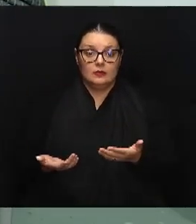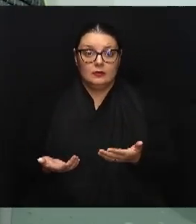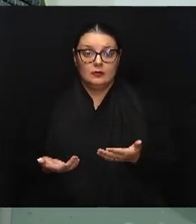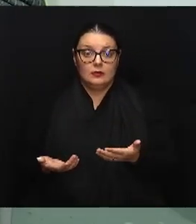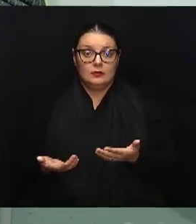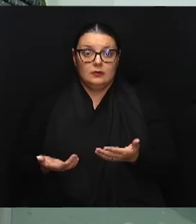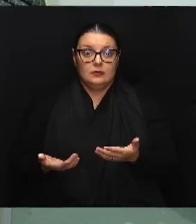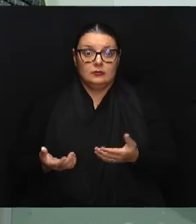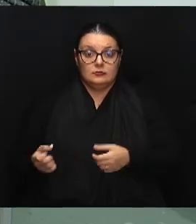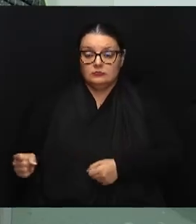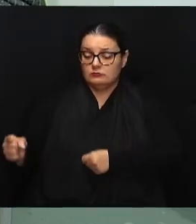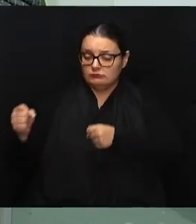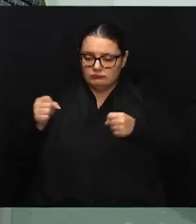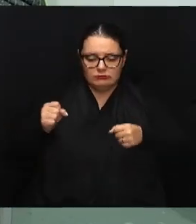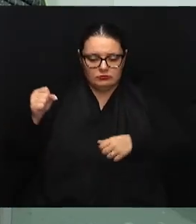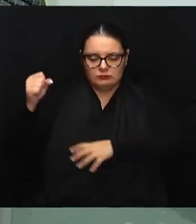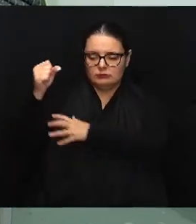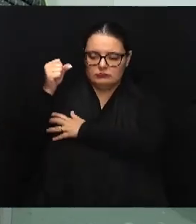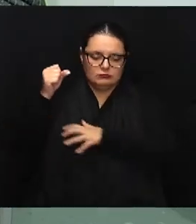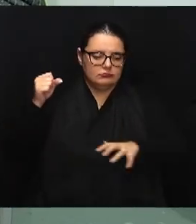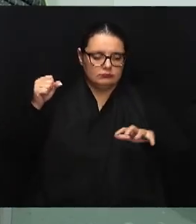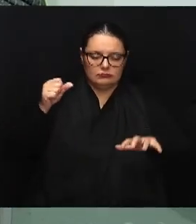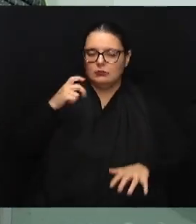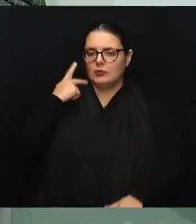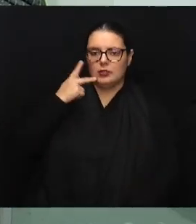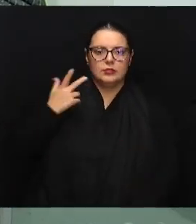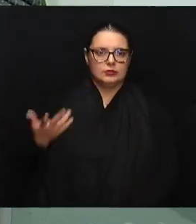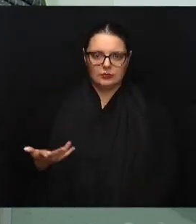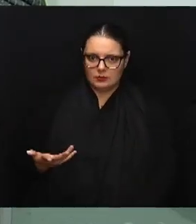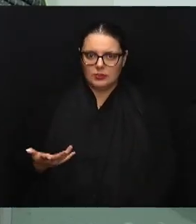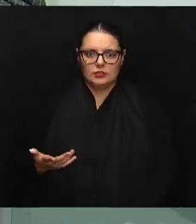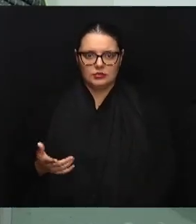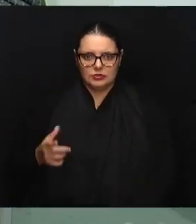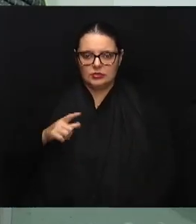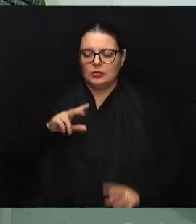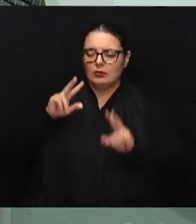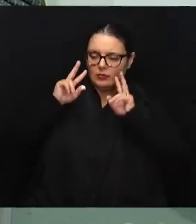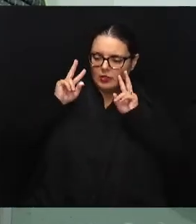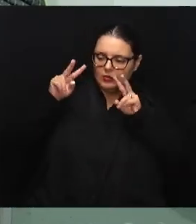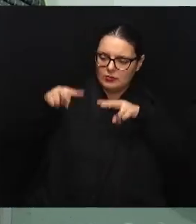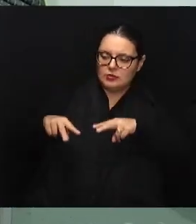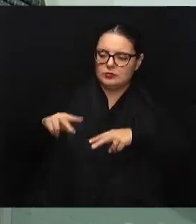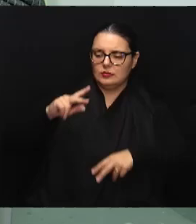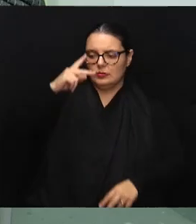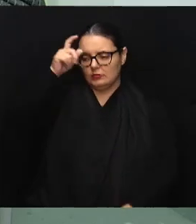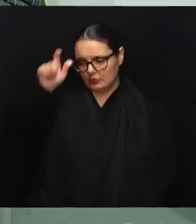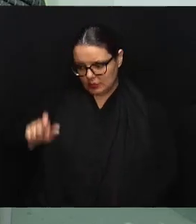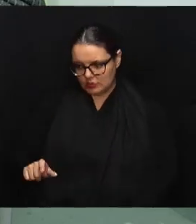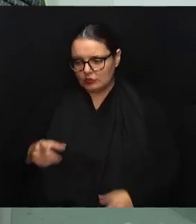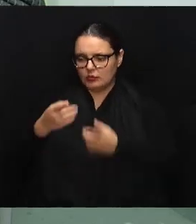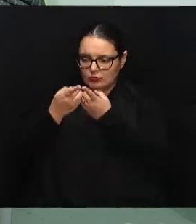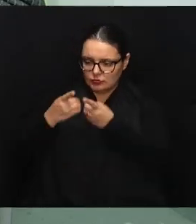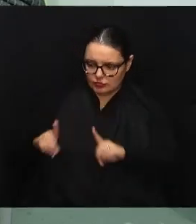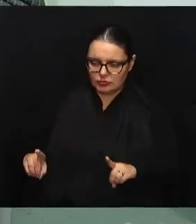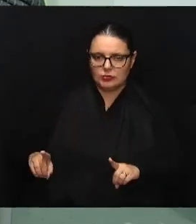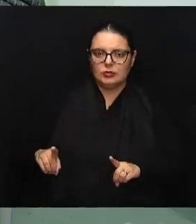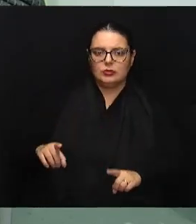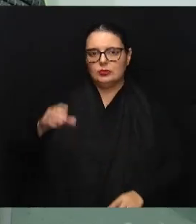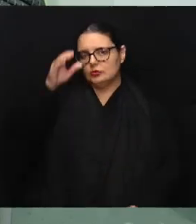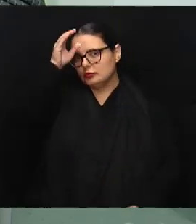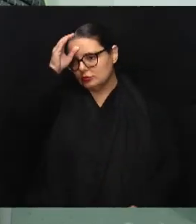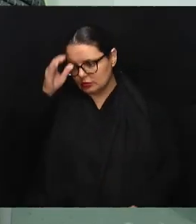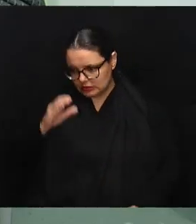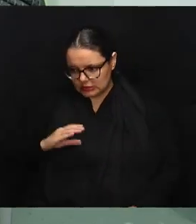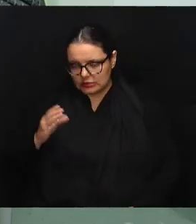se empoderar até politicamente, e ele tem que ser visto como um sujeito com dignidade, um